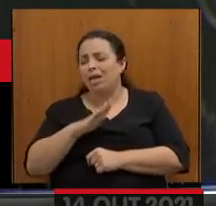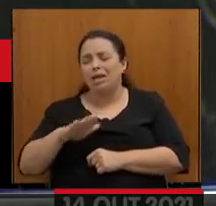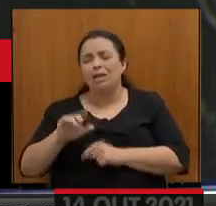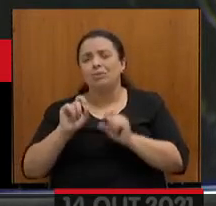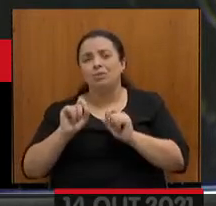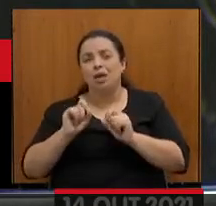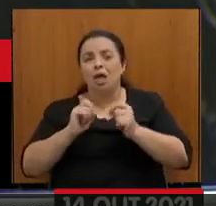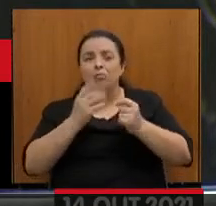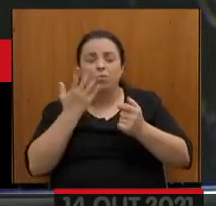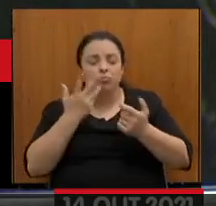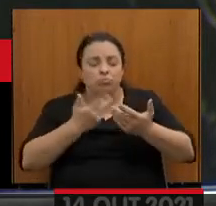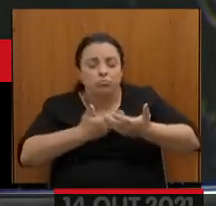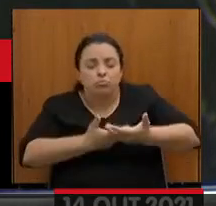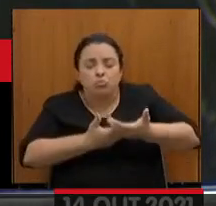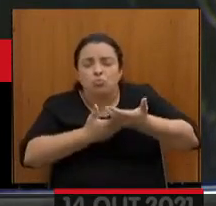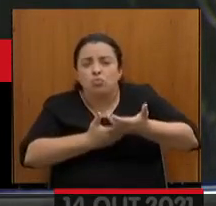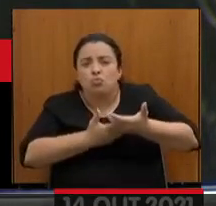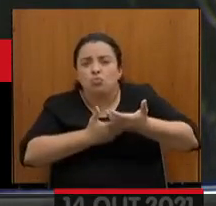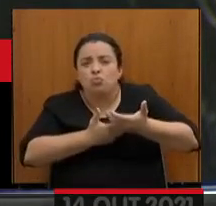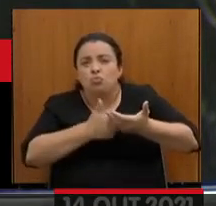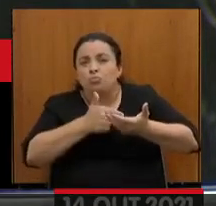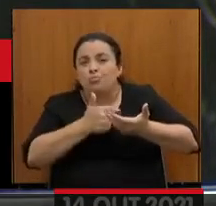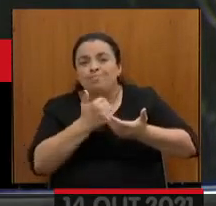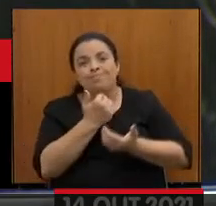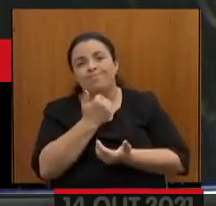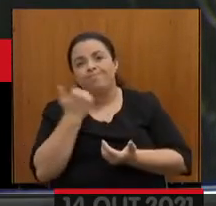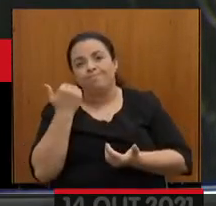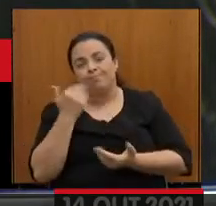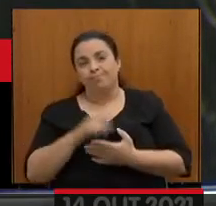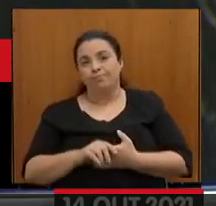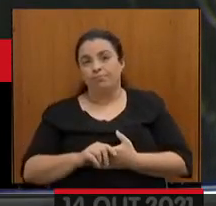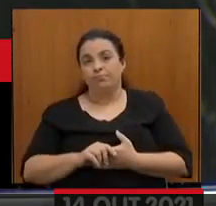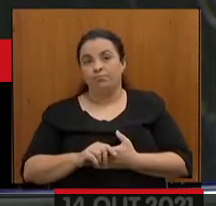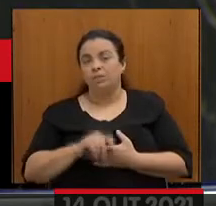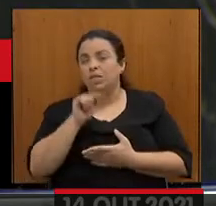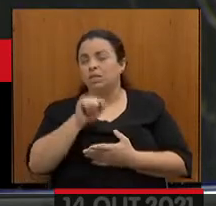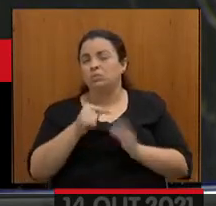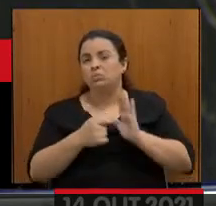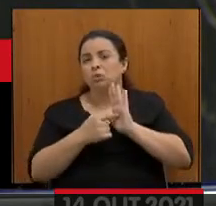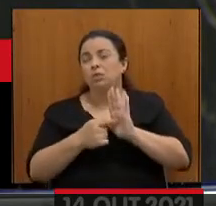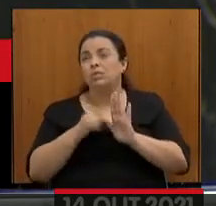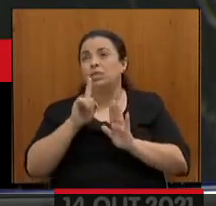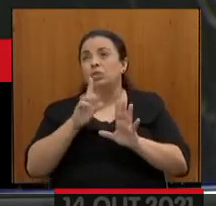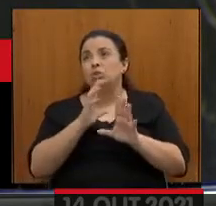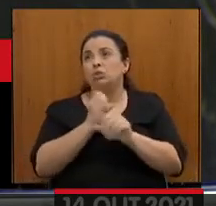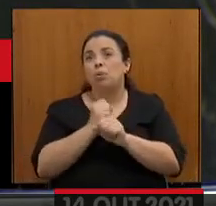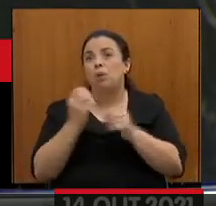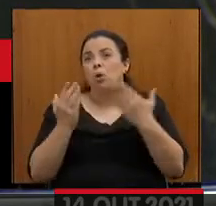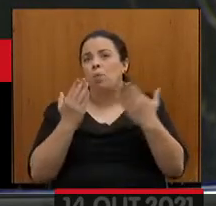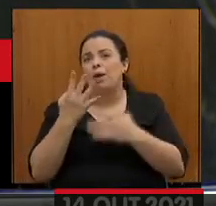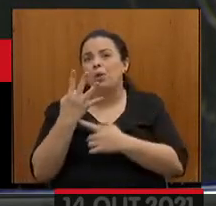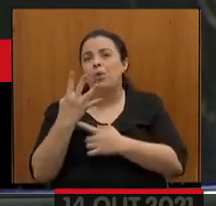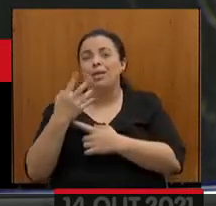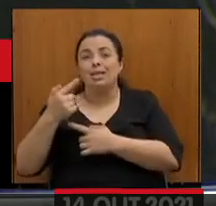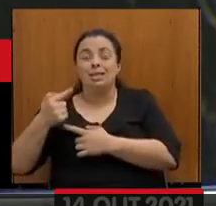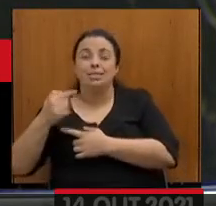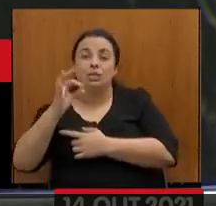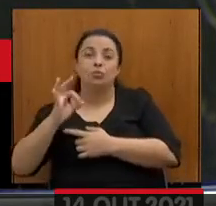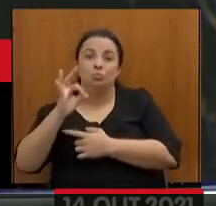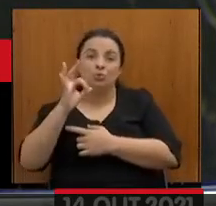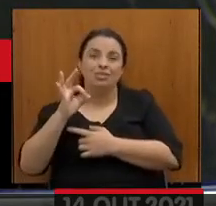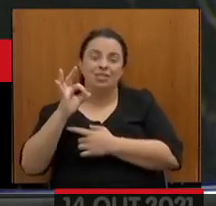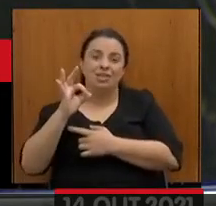número retrata ou significa quase 47% das crianças que morrem até os 5 anos de